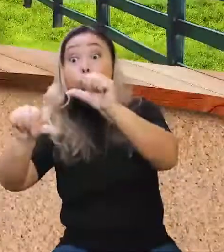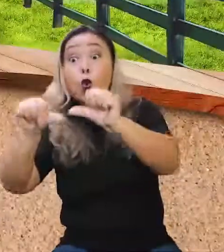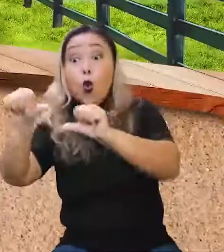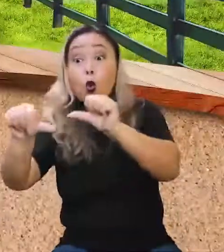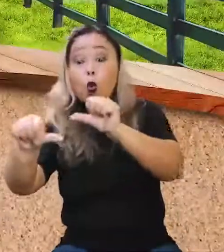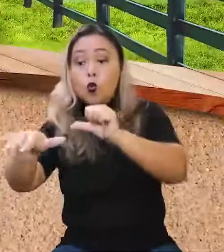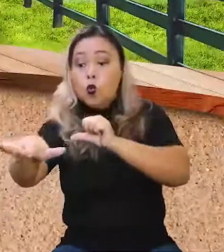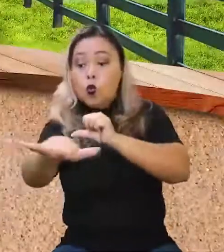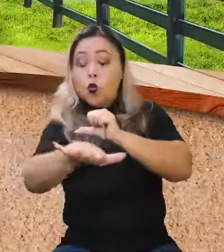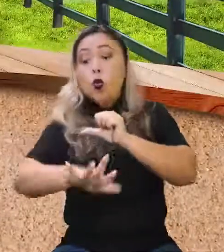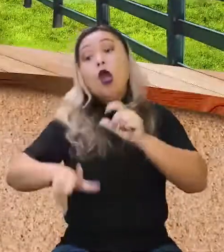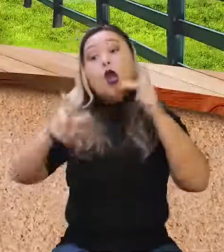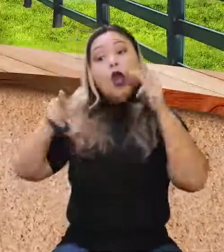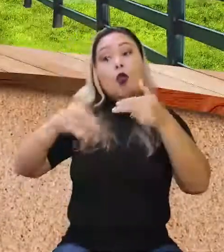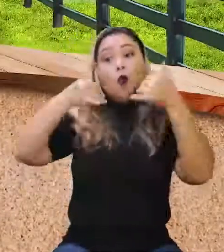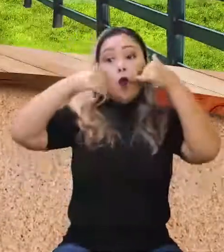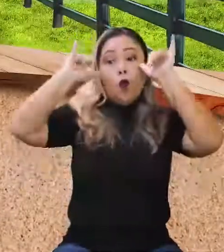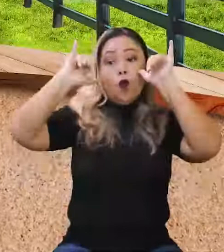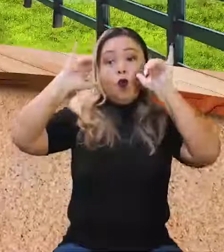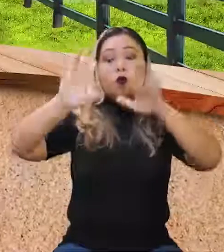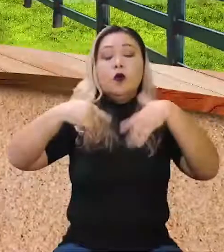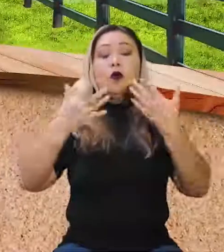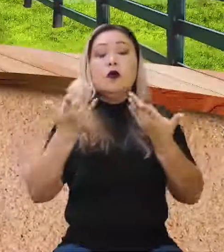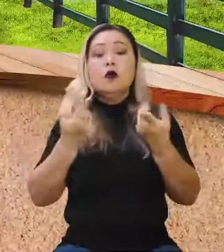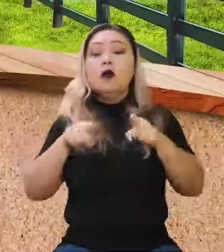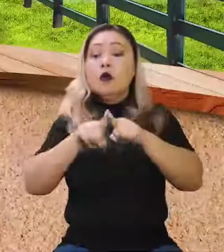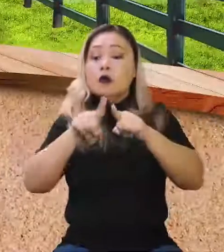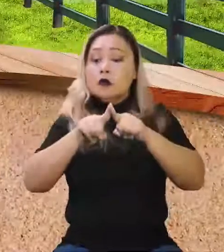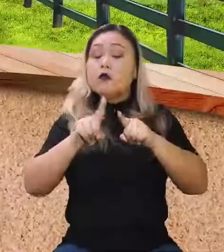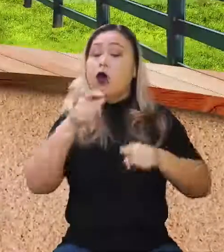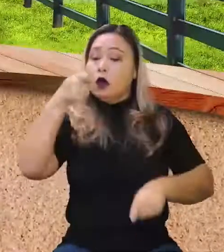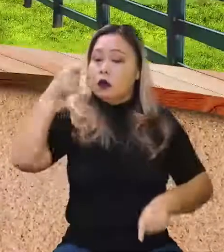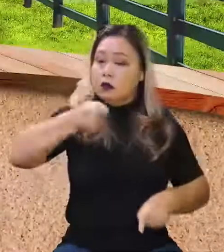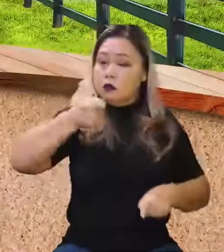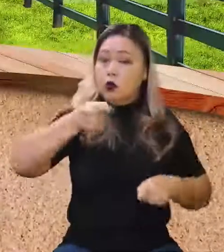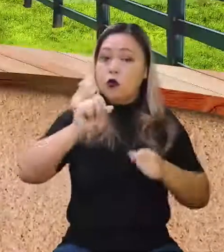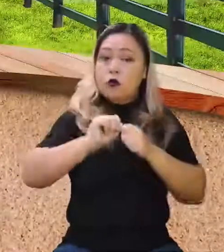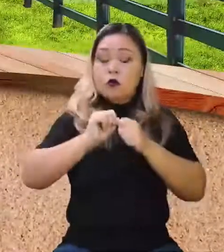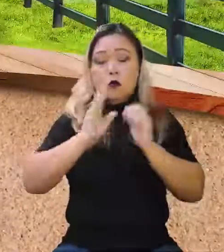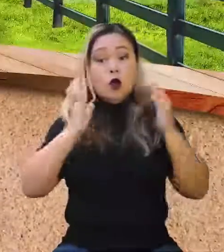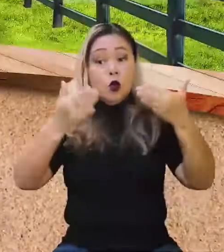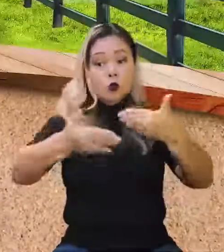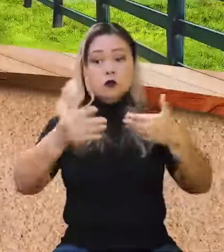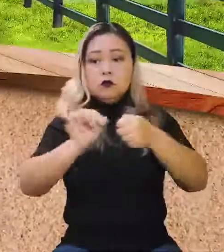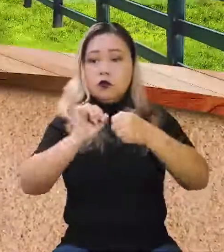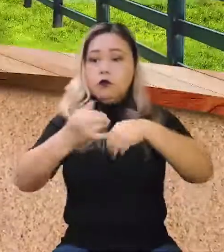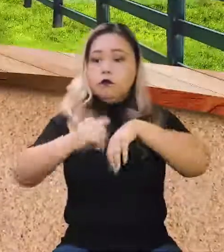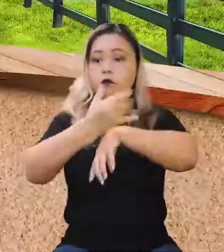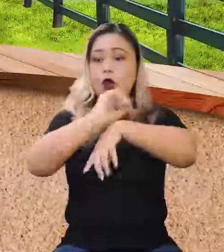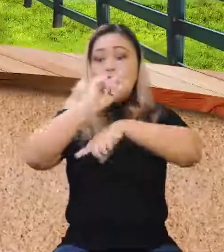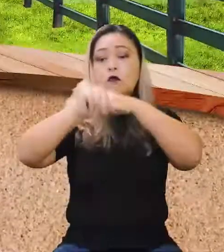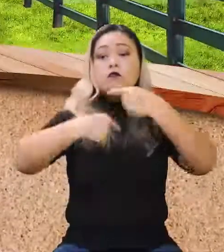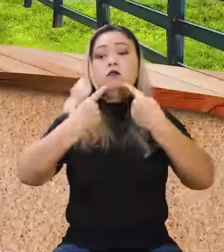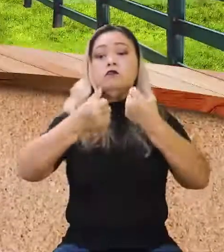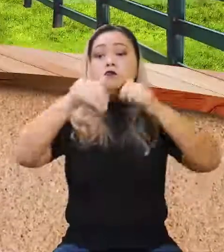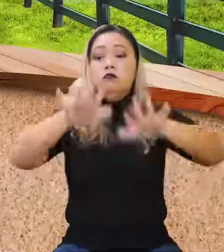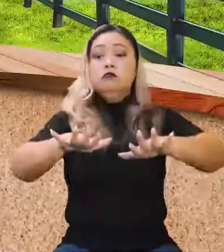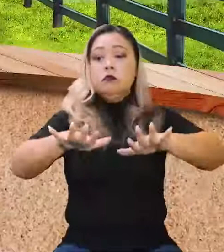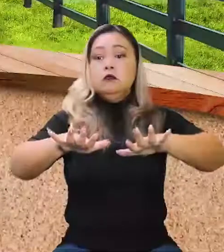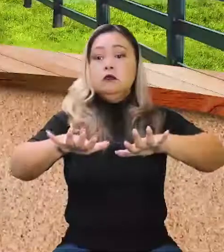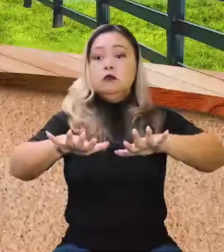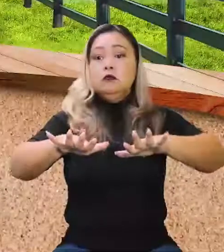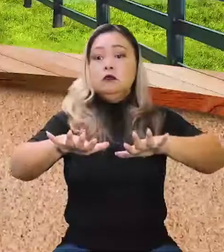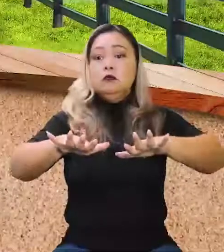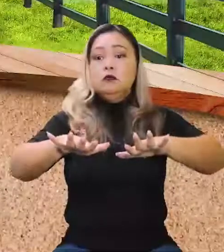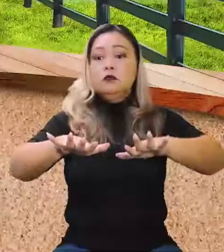é semelhante com um bovino de corte. E também tem o sistema intensivo, onde vai só para engorda. Viu? É isso